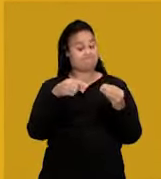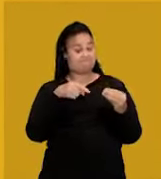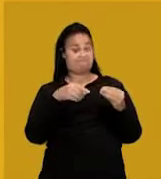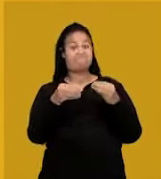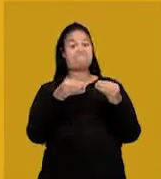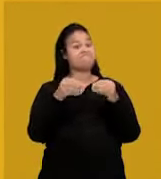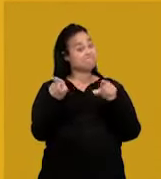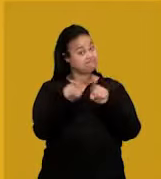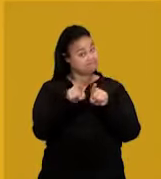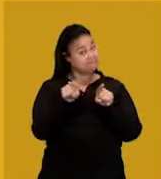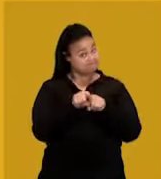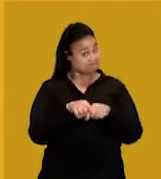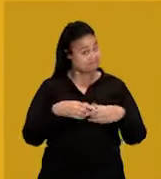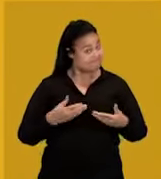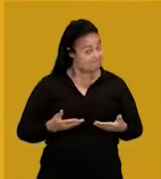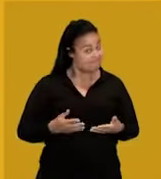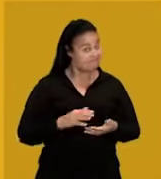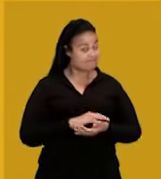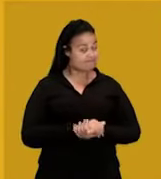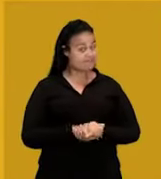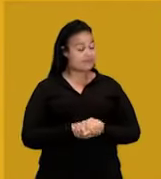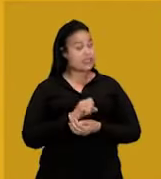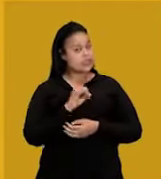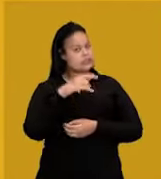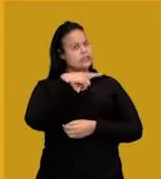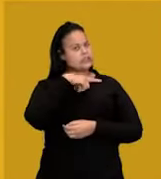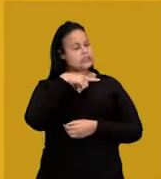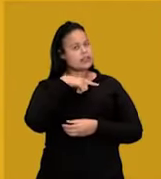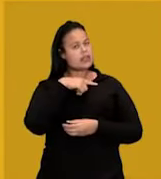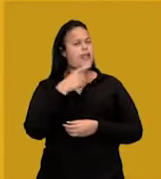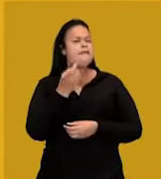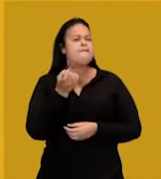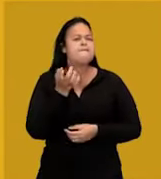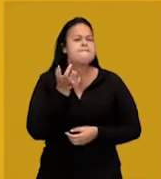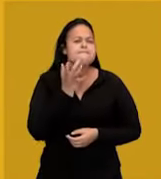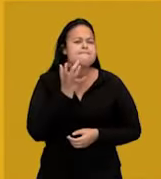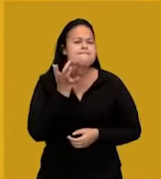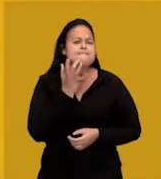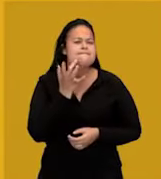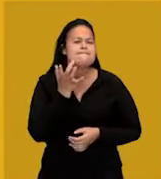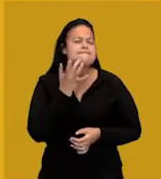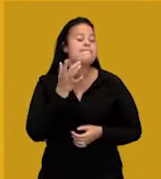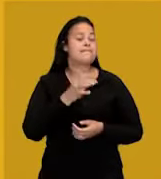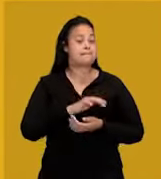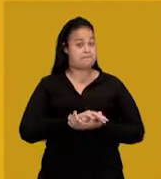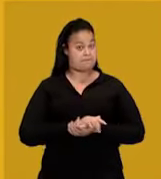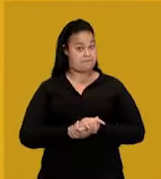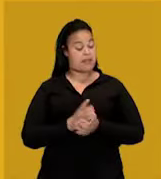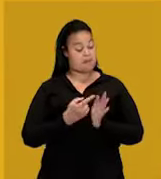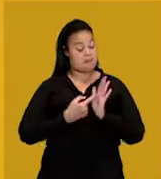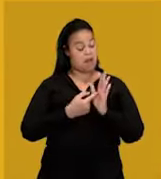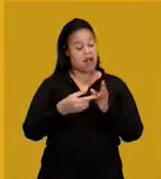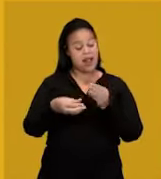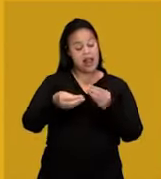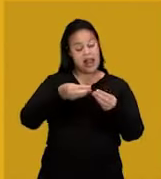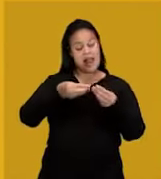Então, apesar dele ter uma determinada firmeza, ele apresenta uma